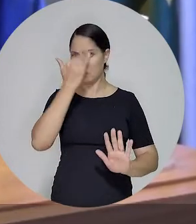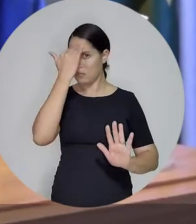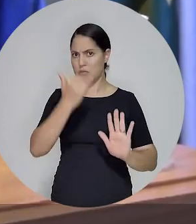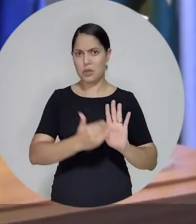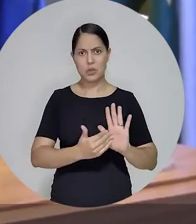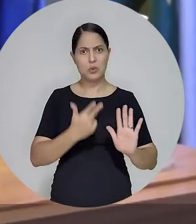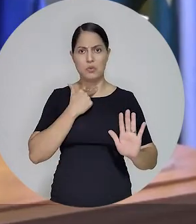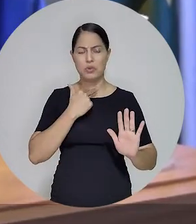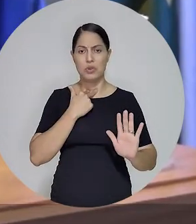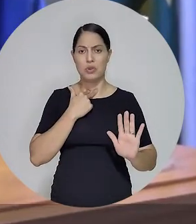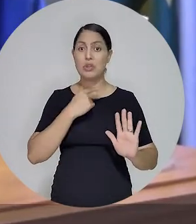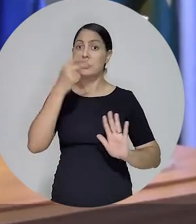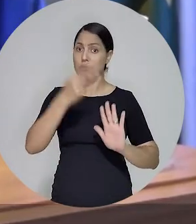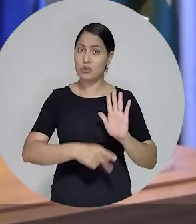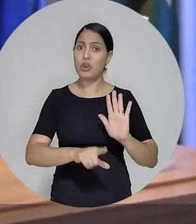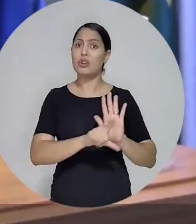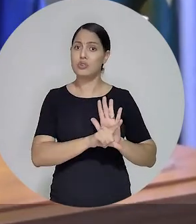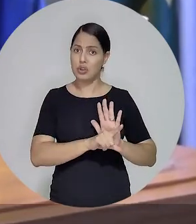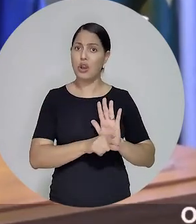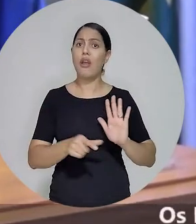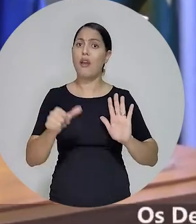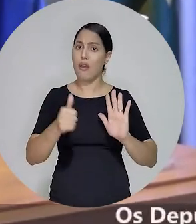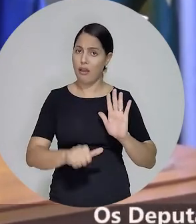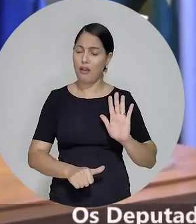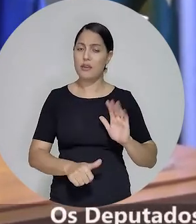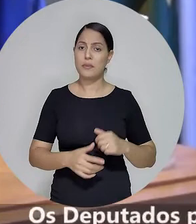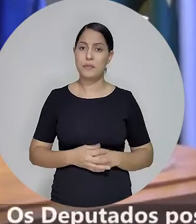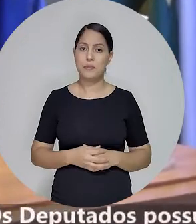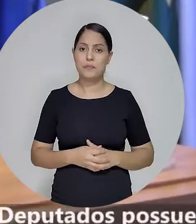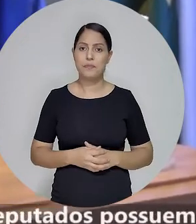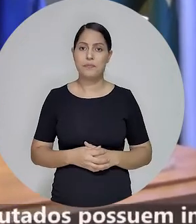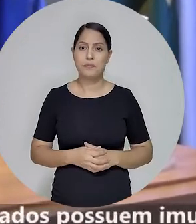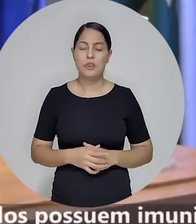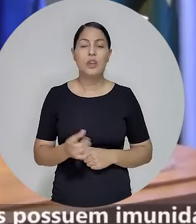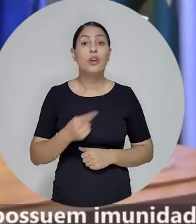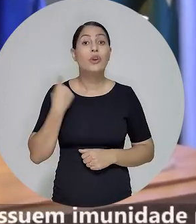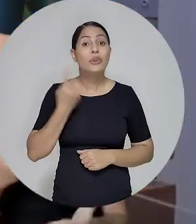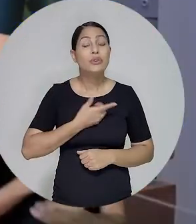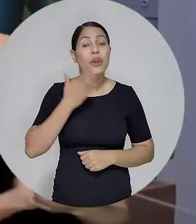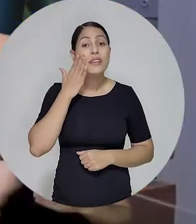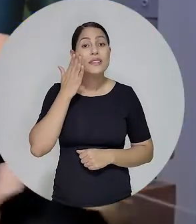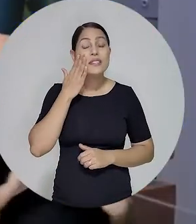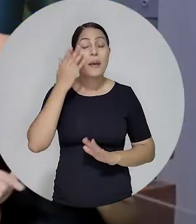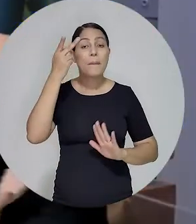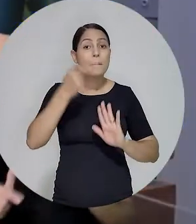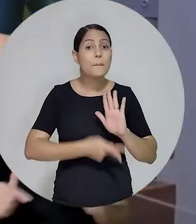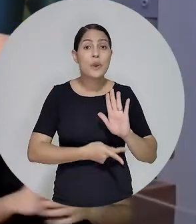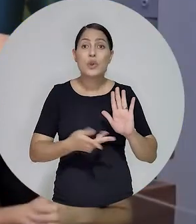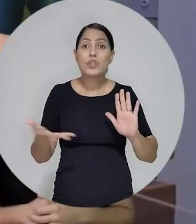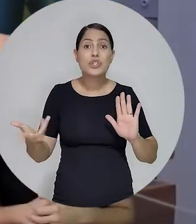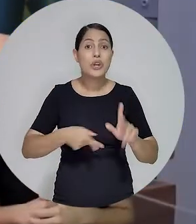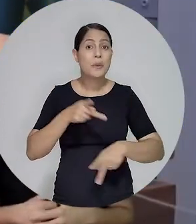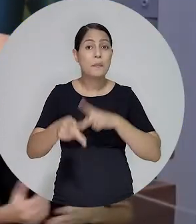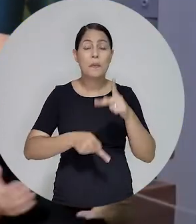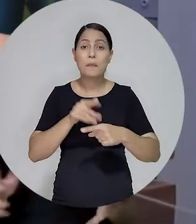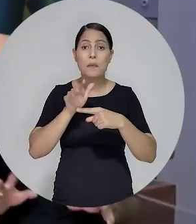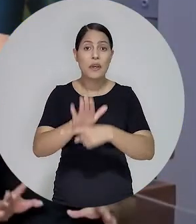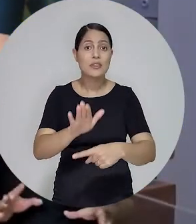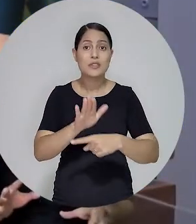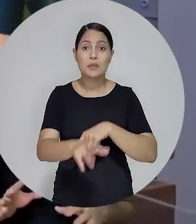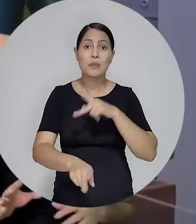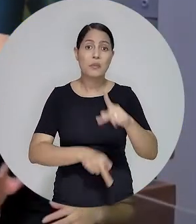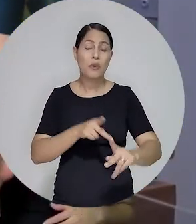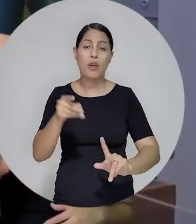ser considerado por essa casa, com devido respeito, na análise desse projeto de lei. Todos nós sabemos que os programas é